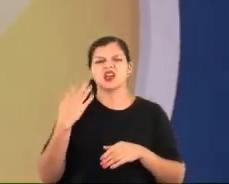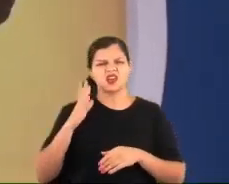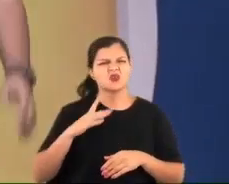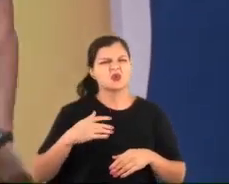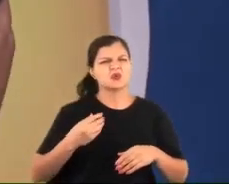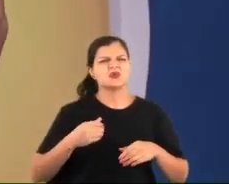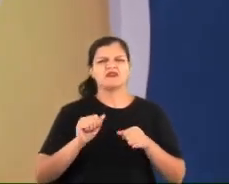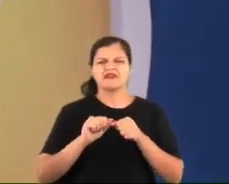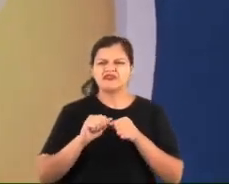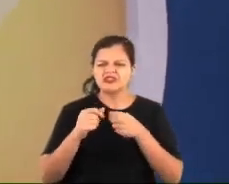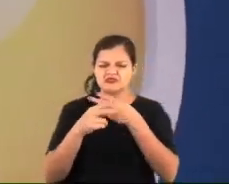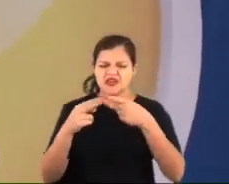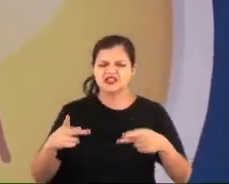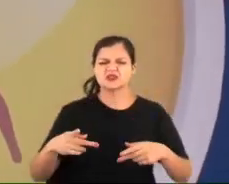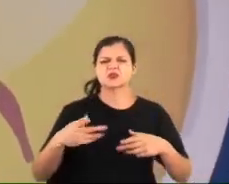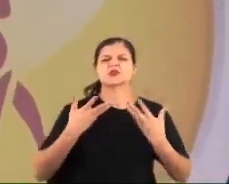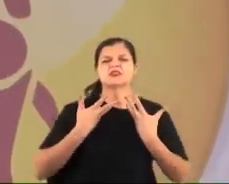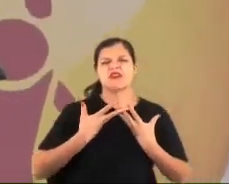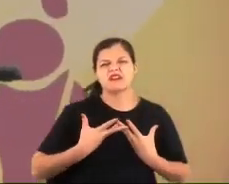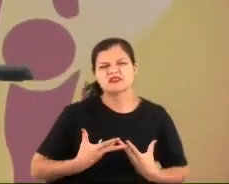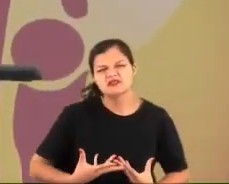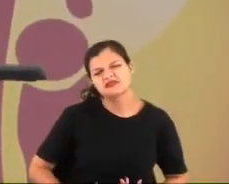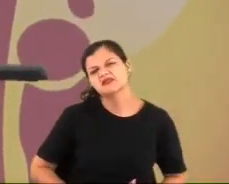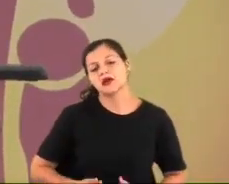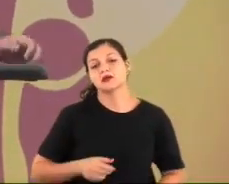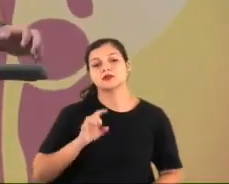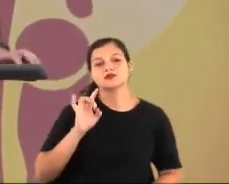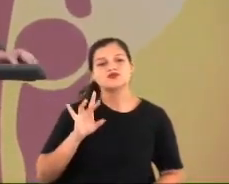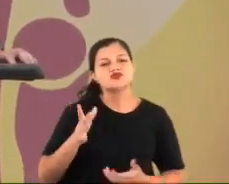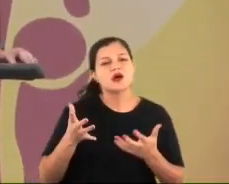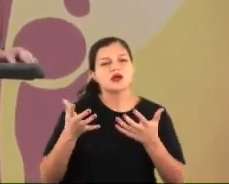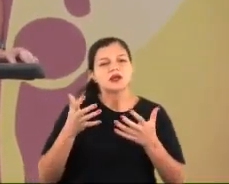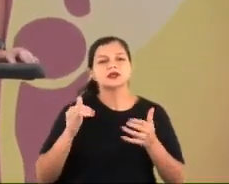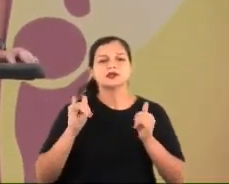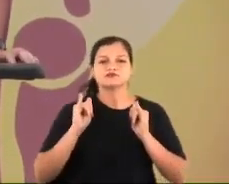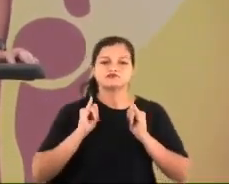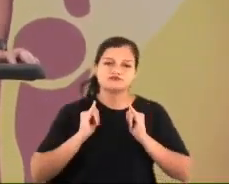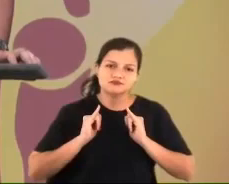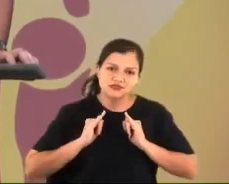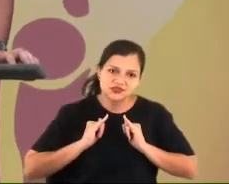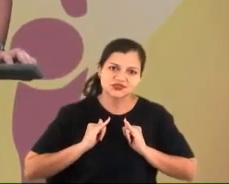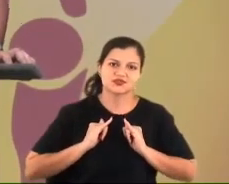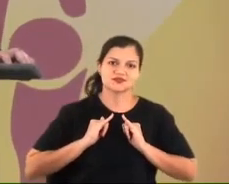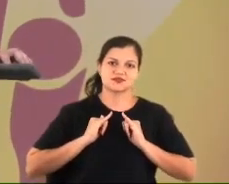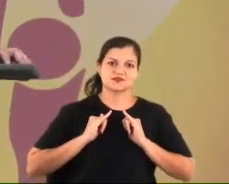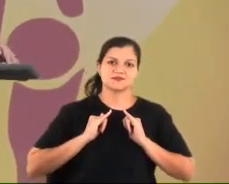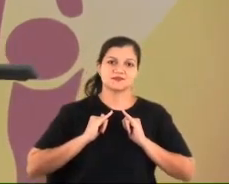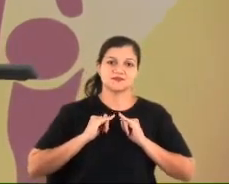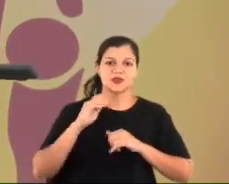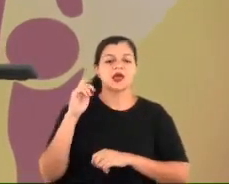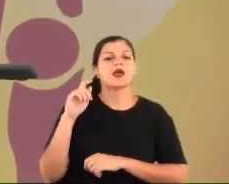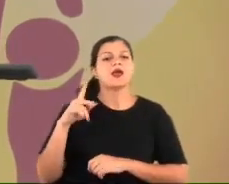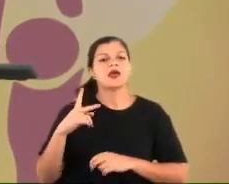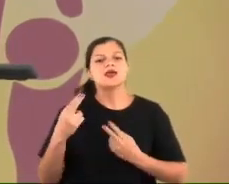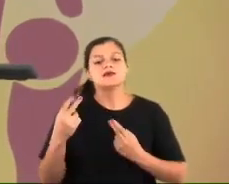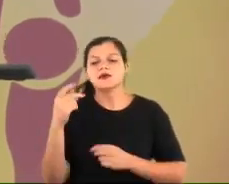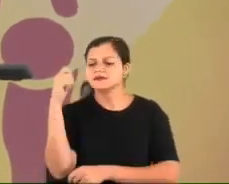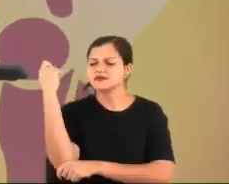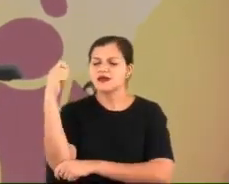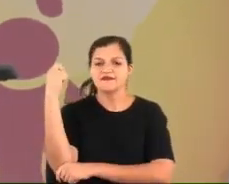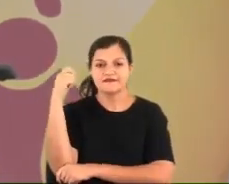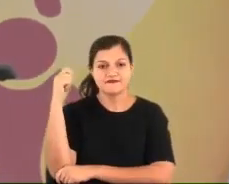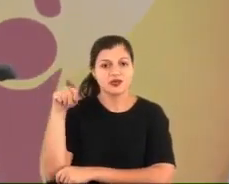fiz muita coisa e eu só queria descansar. E Davi estava usando essa